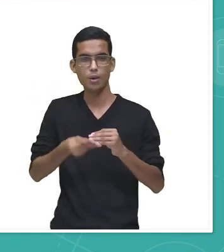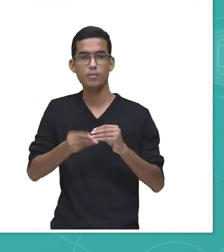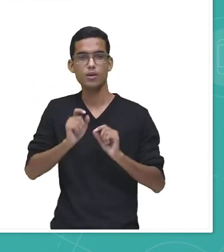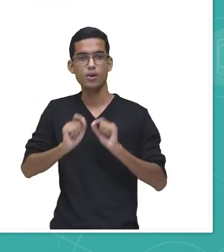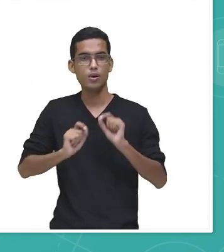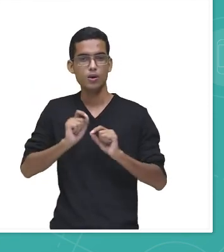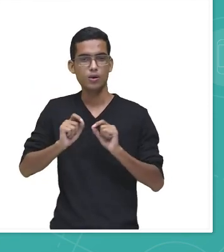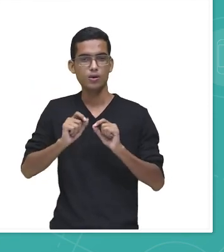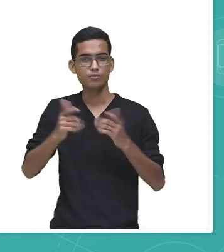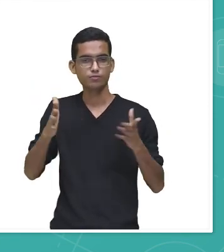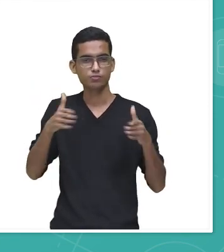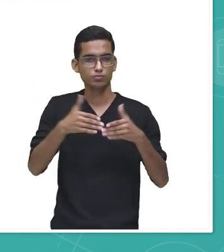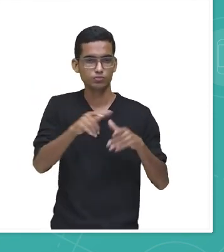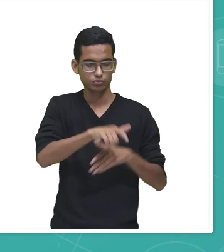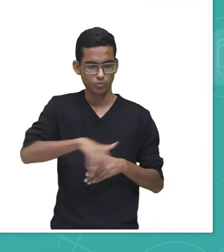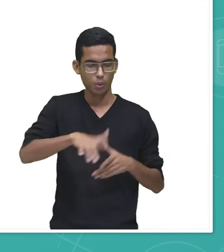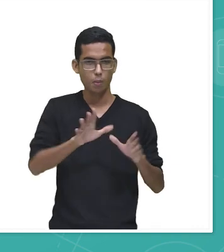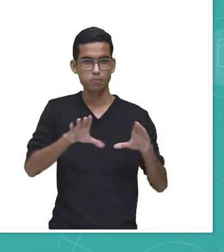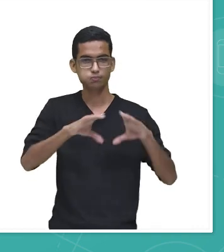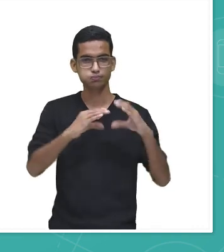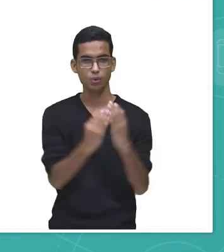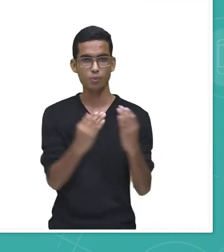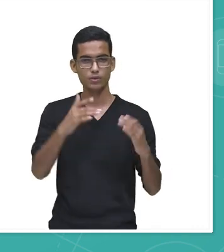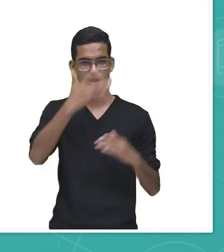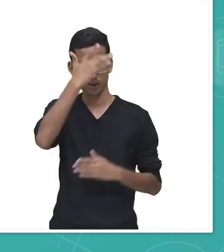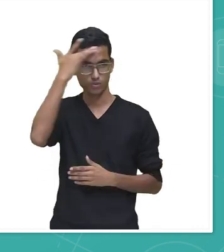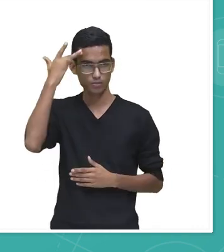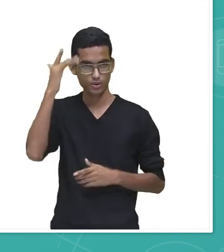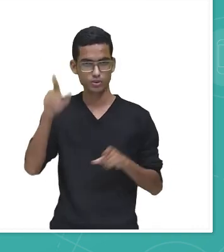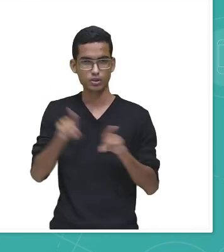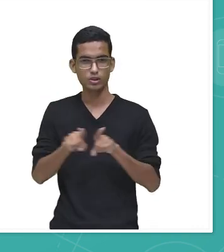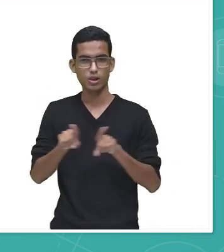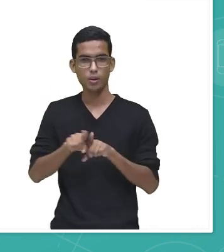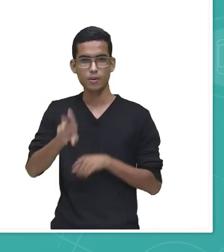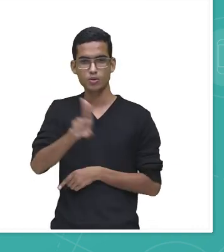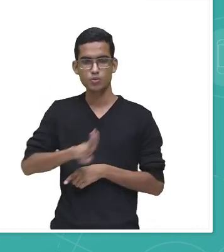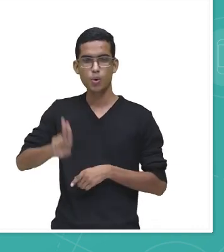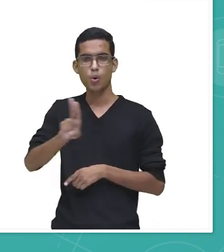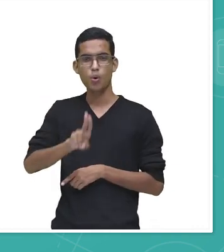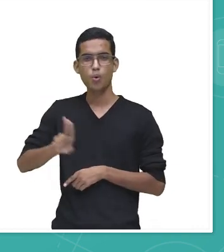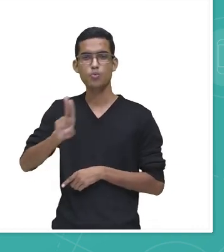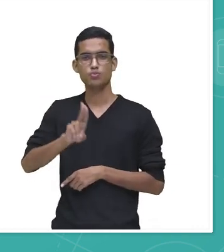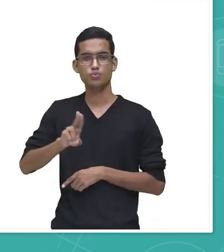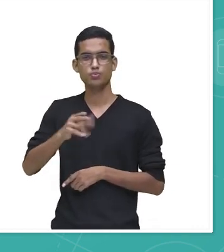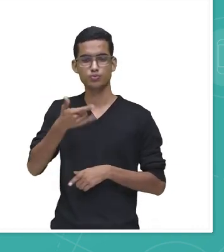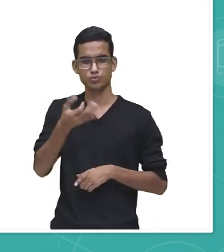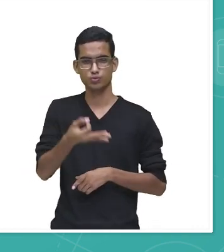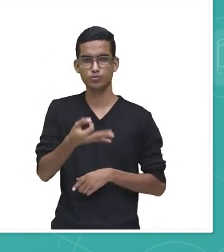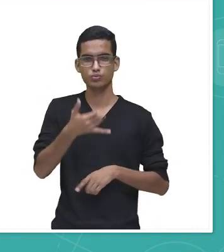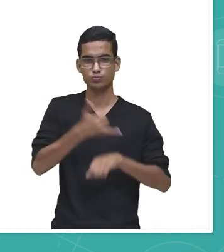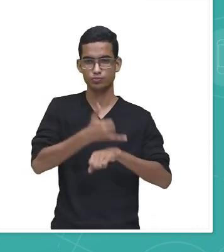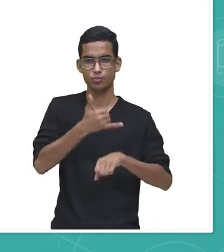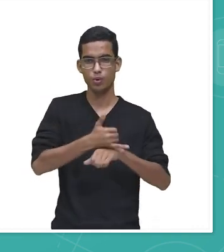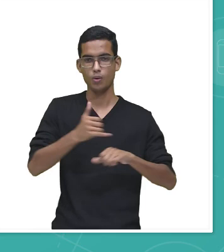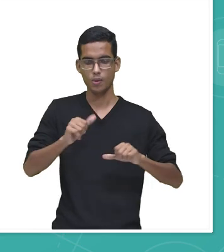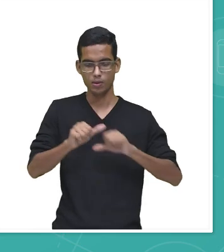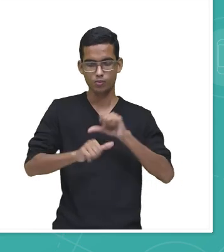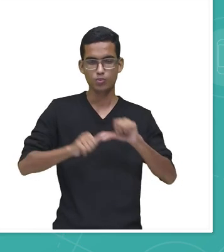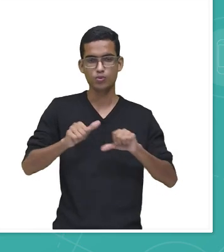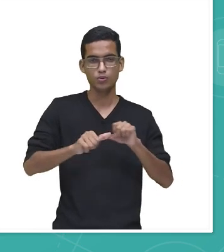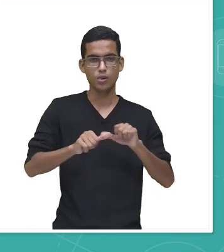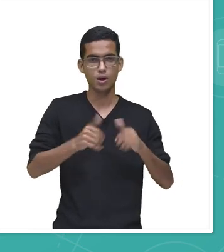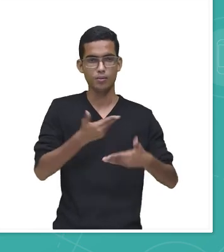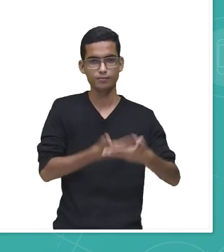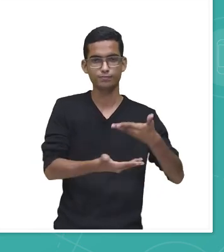das atividades comerciais e do uso de moedas. Professora, as moedas vão desaparecer? Não. Mas vocês sabem que elas vão